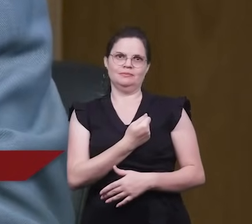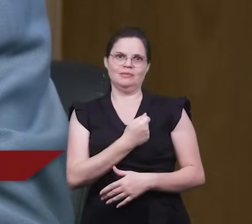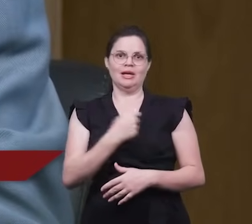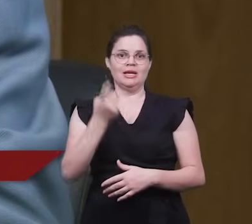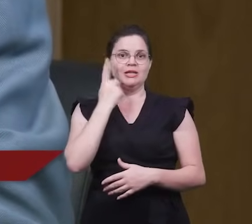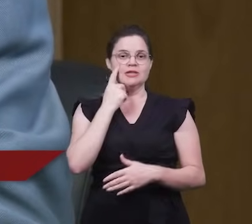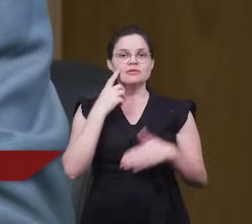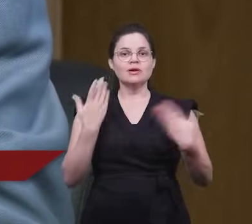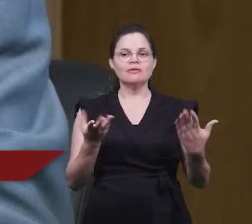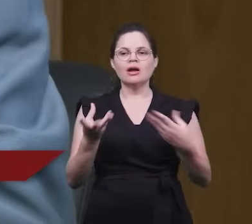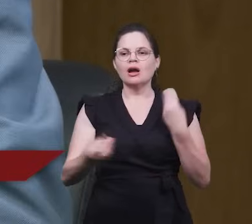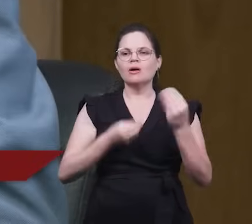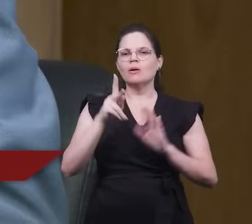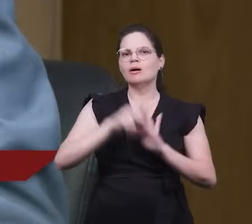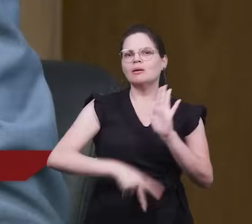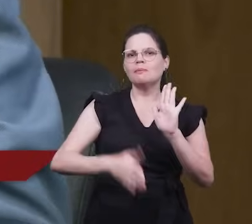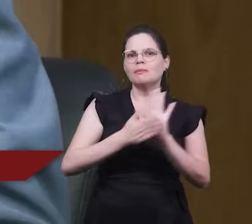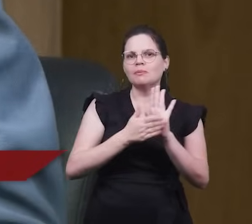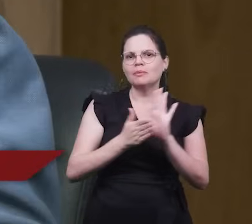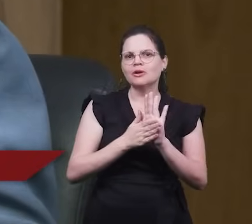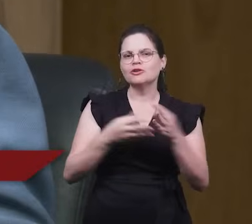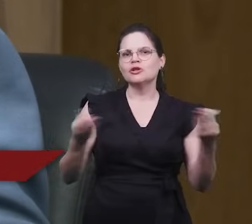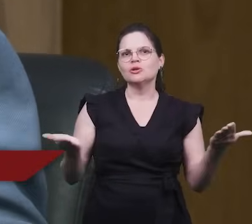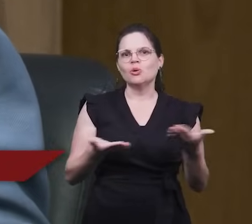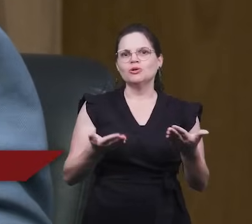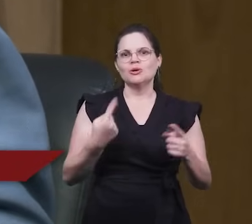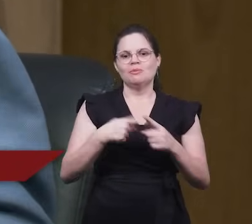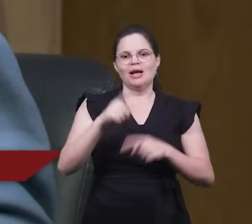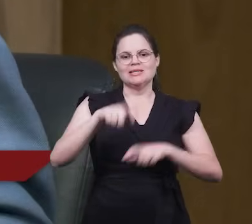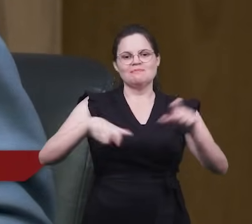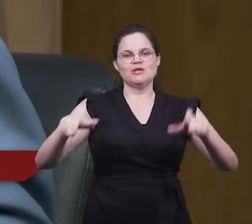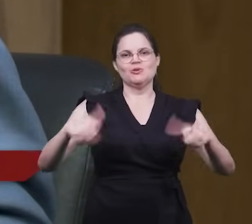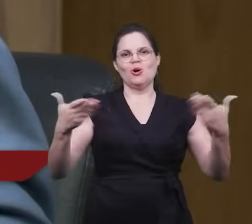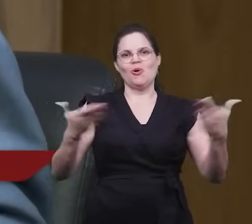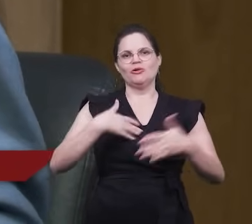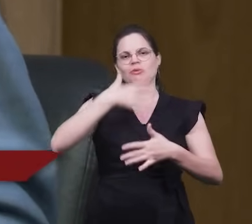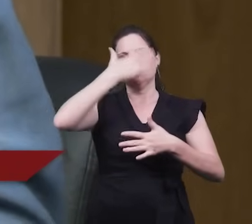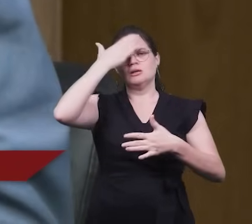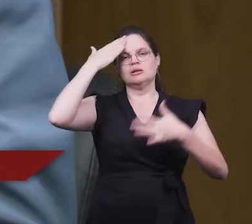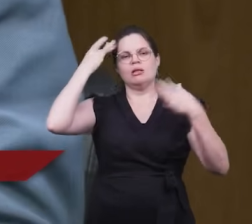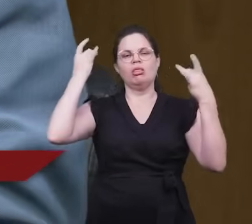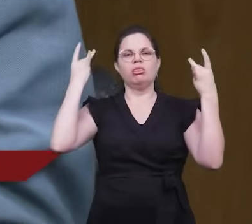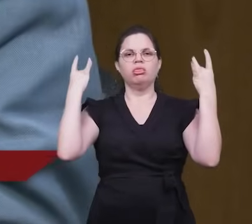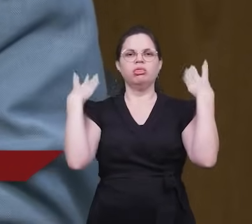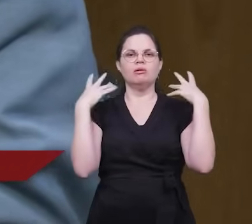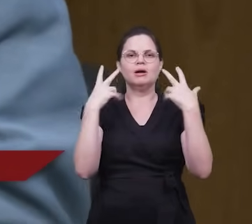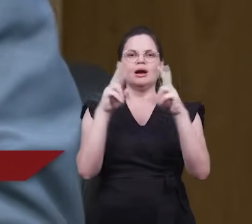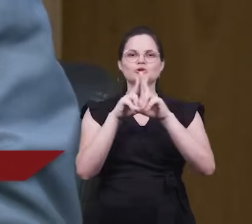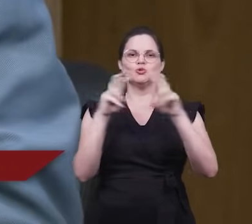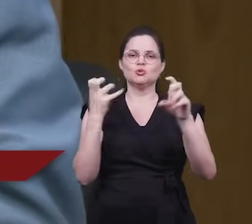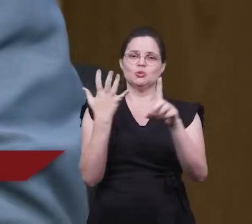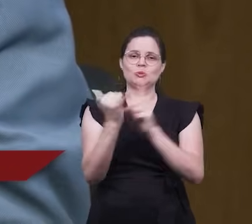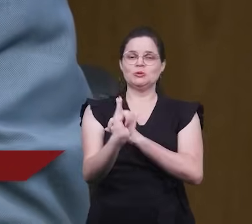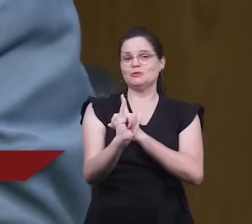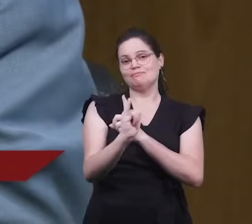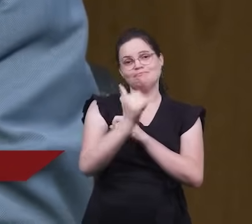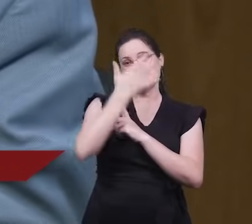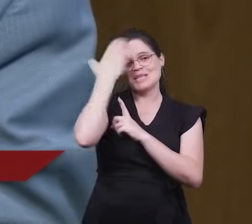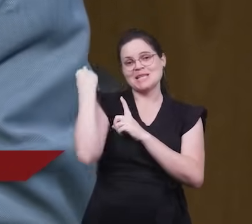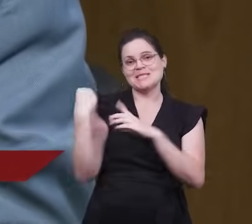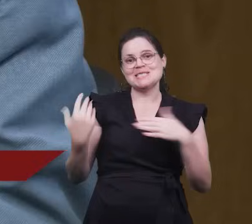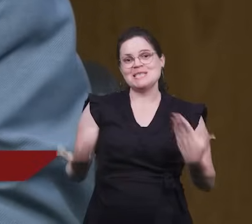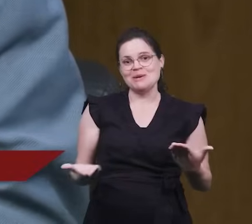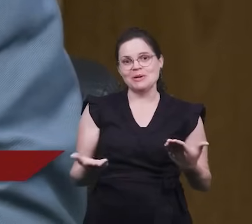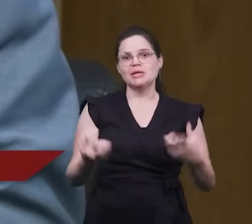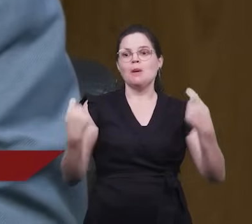se esgotou. Por quê? Porque ele esqueceu da profecia do profético. Ele não tem que se basear, então ele está